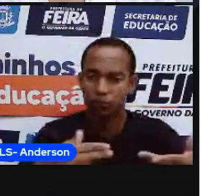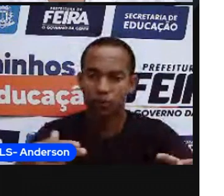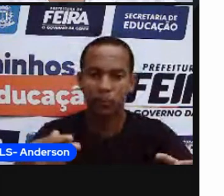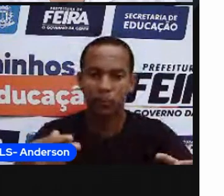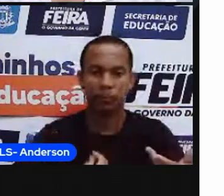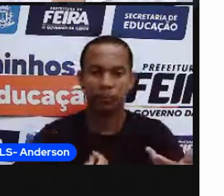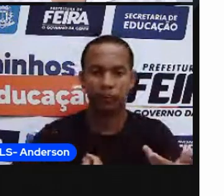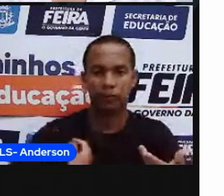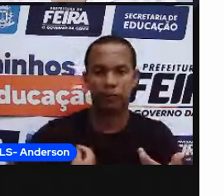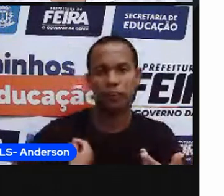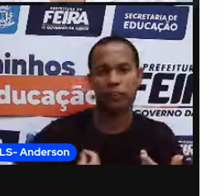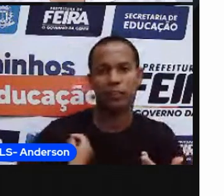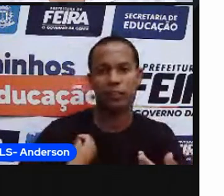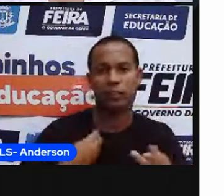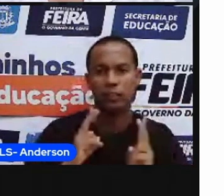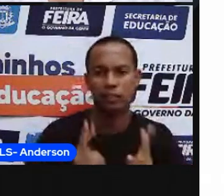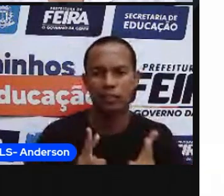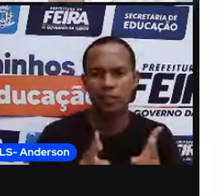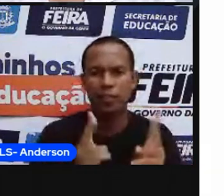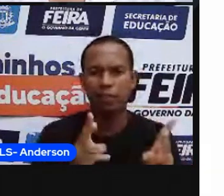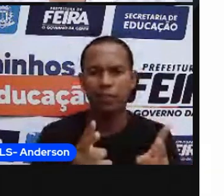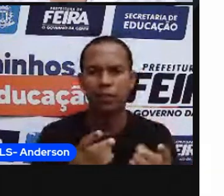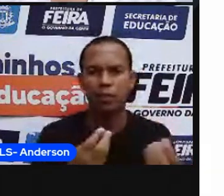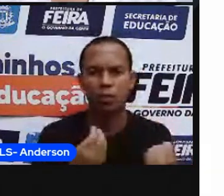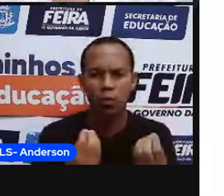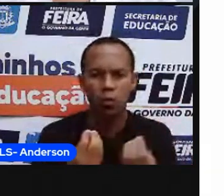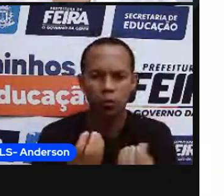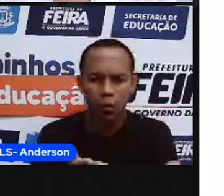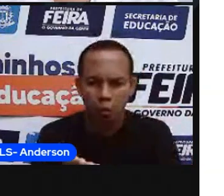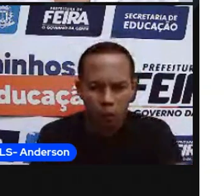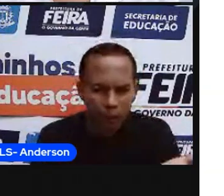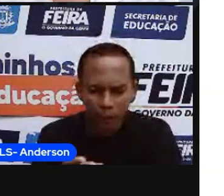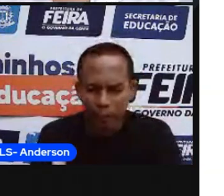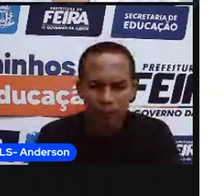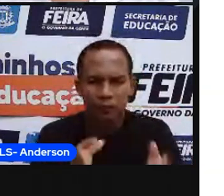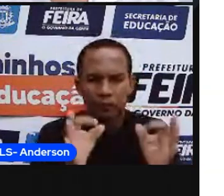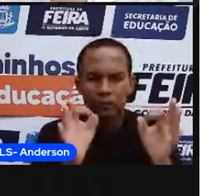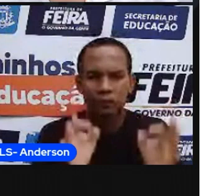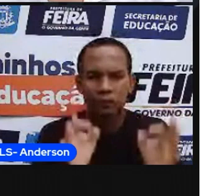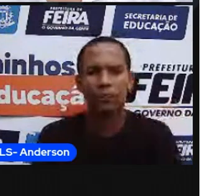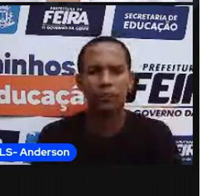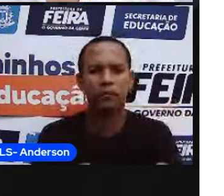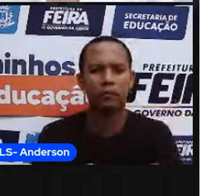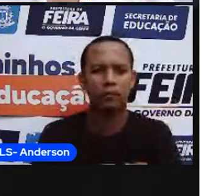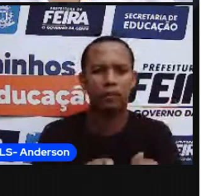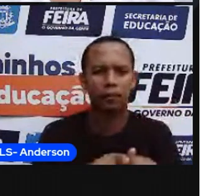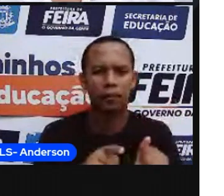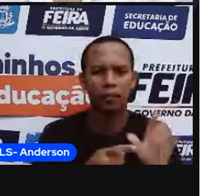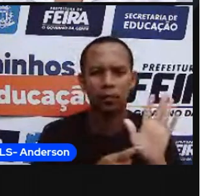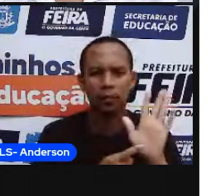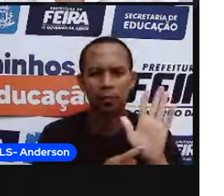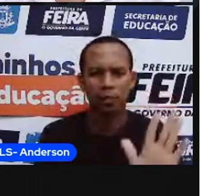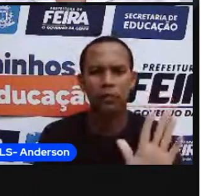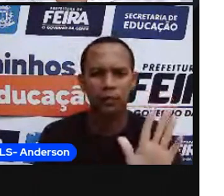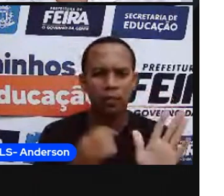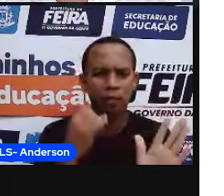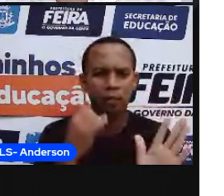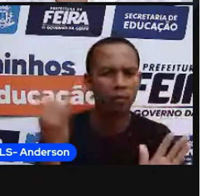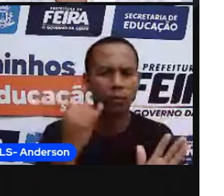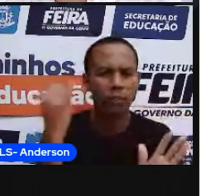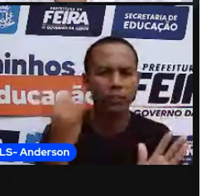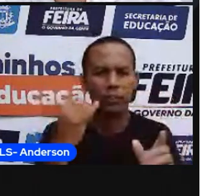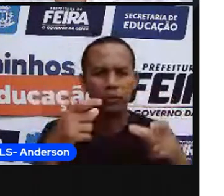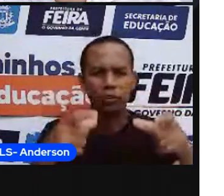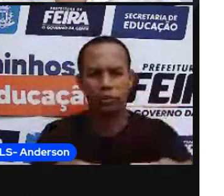Por isso, desenvolveram formas de manejo adequadas e que têm se mostrado muito importantes para a preservação das florestas